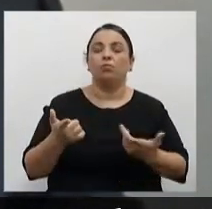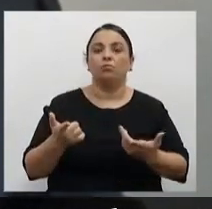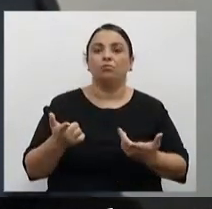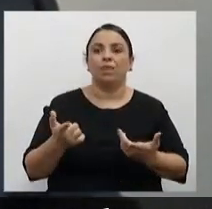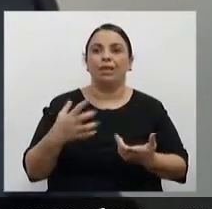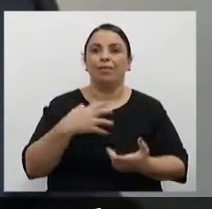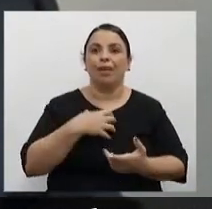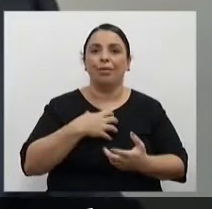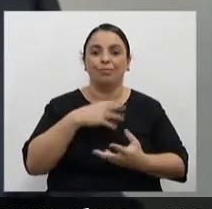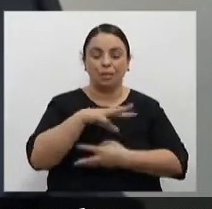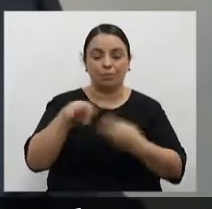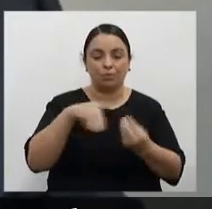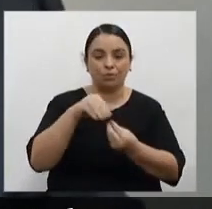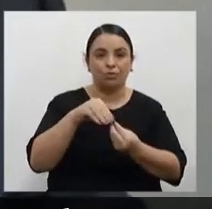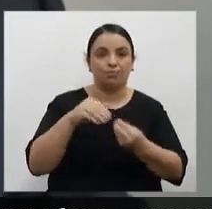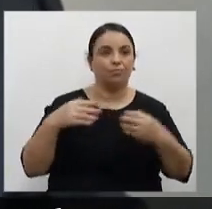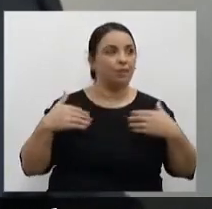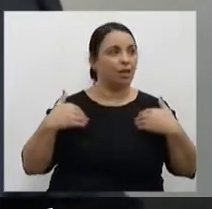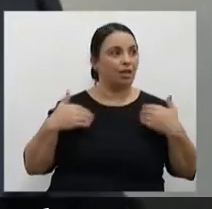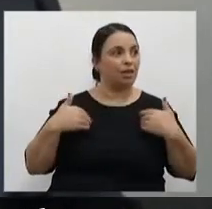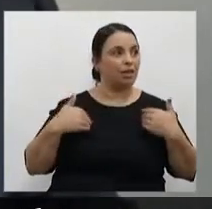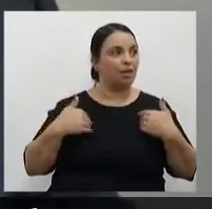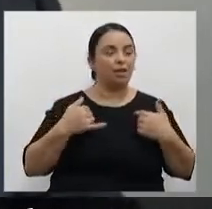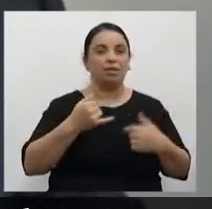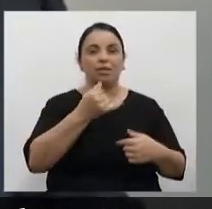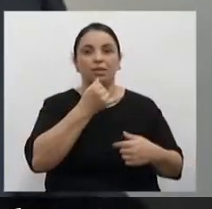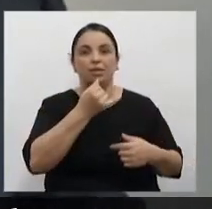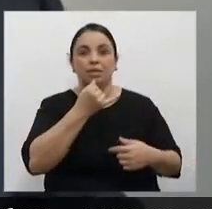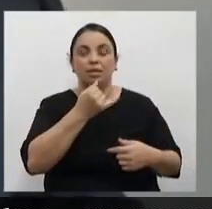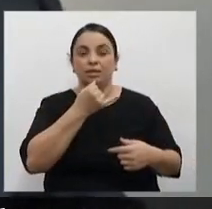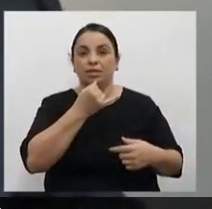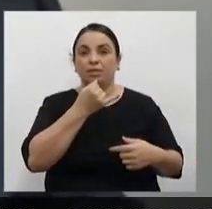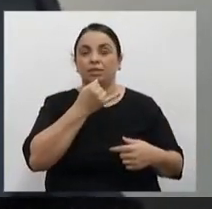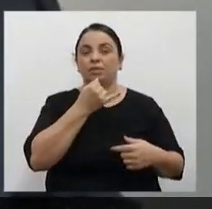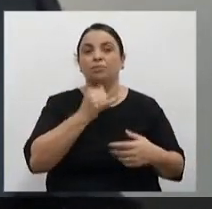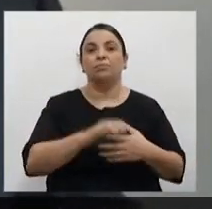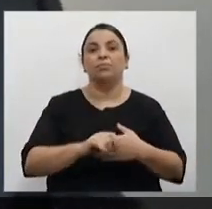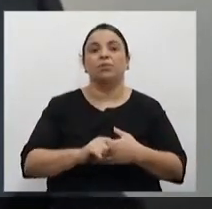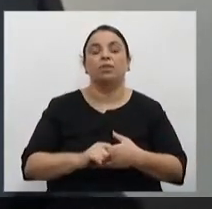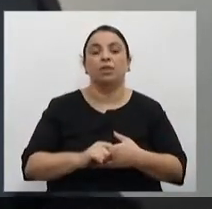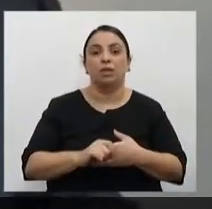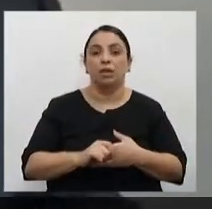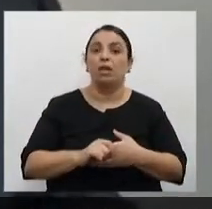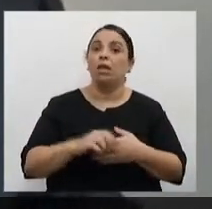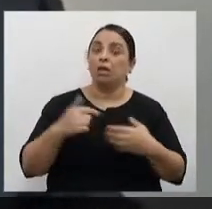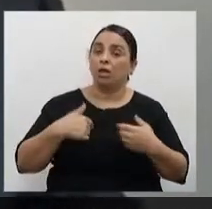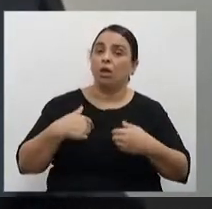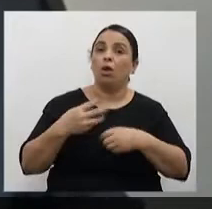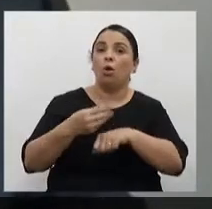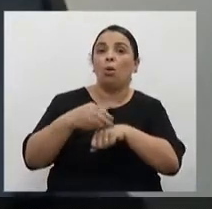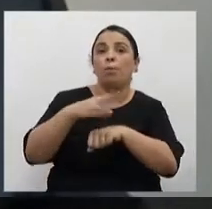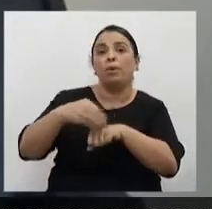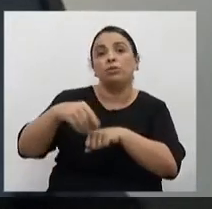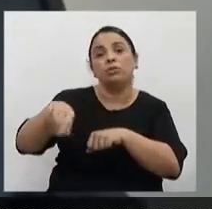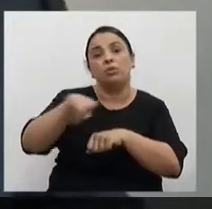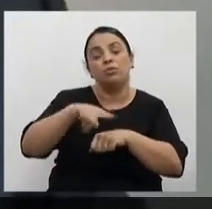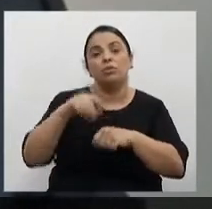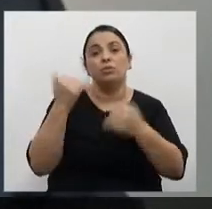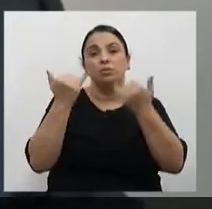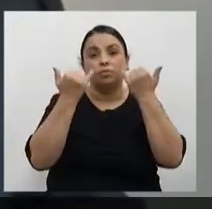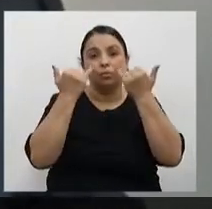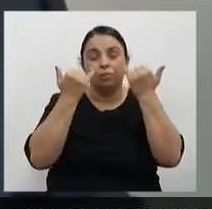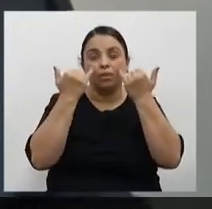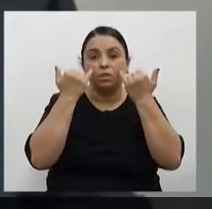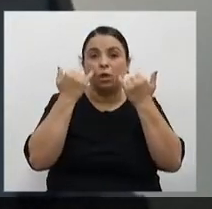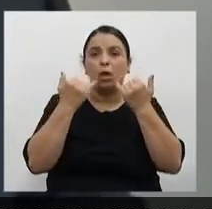tristeza. De alegria por estar compartilhando com todos as informações e buscando o melhor